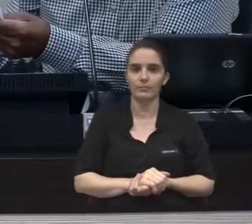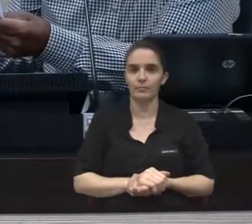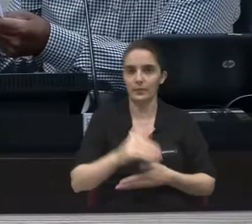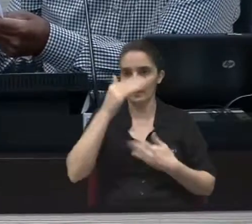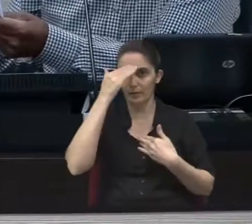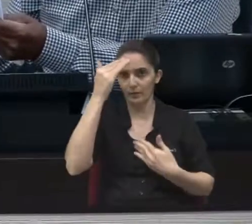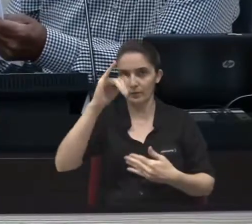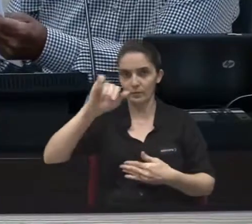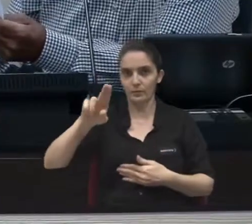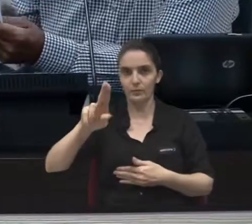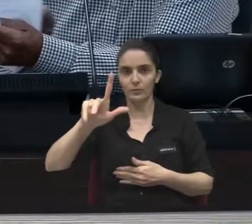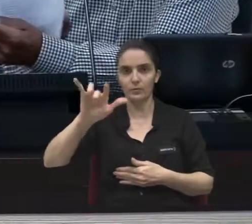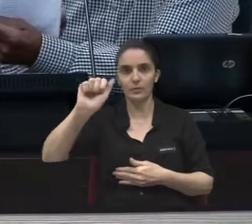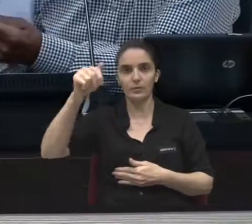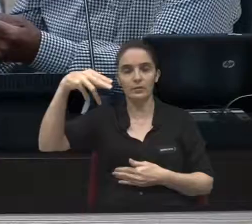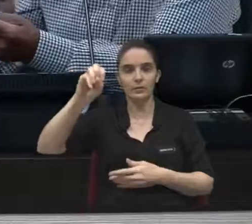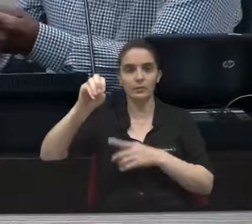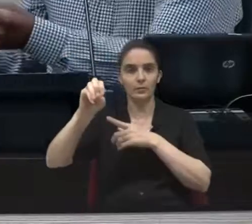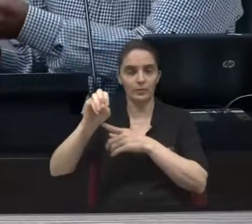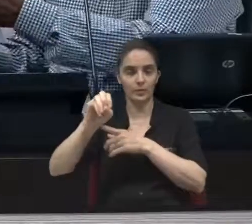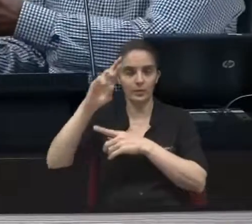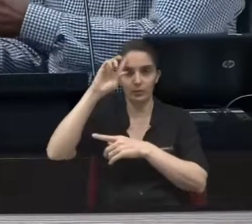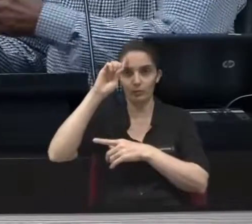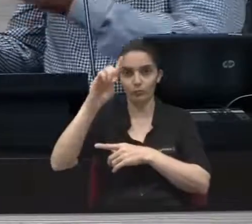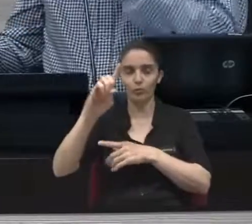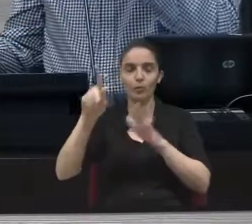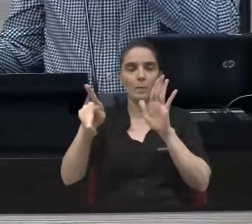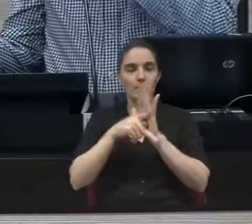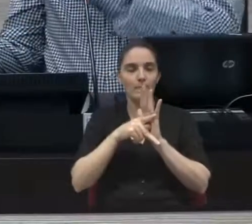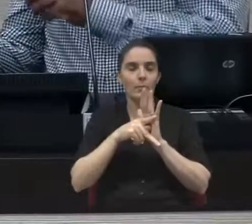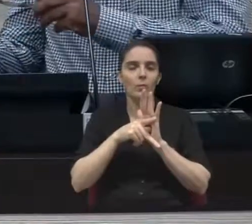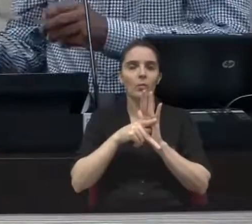Forte, diretor de licenciamento.